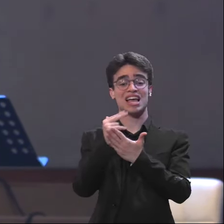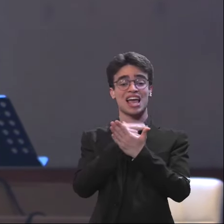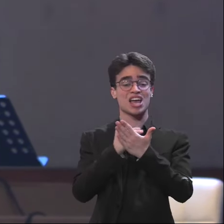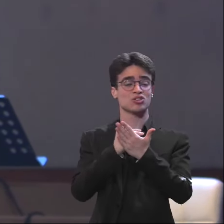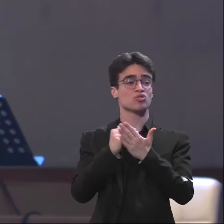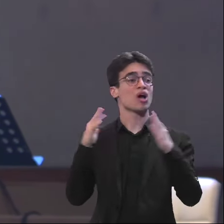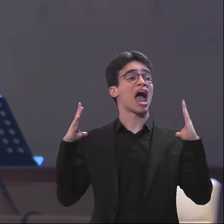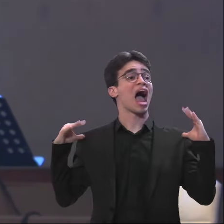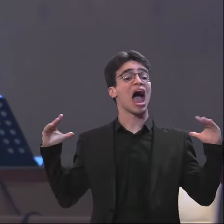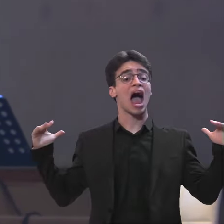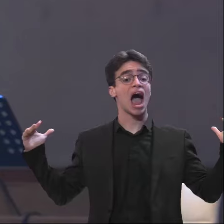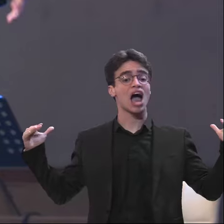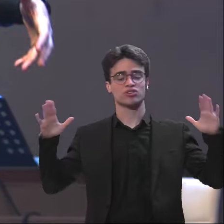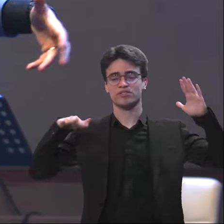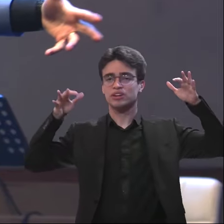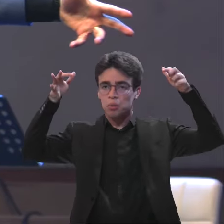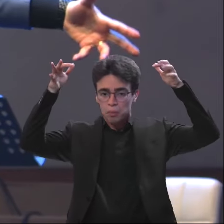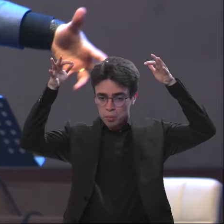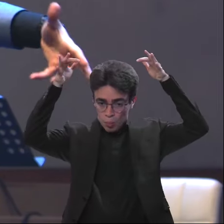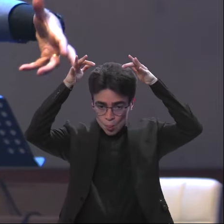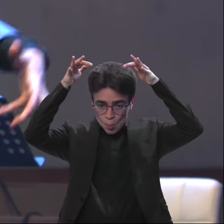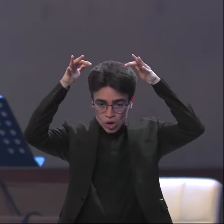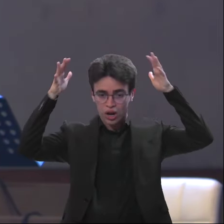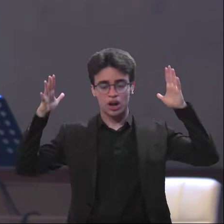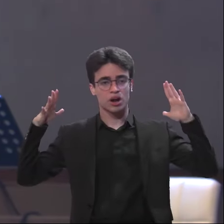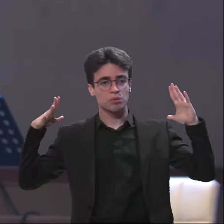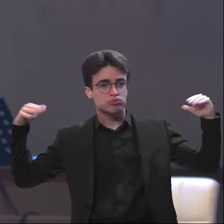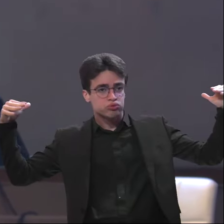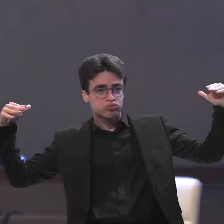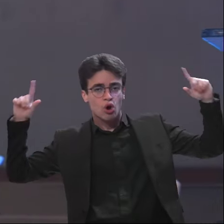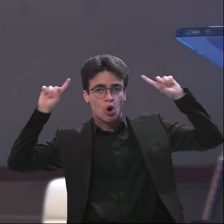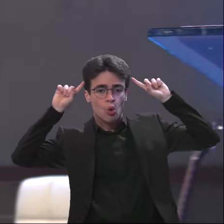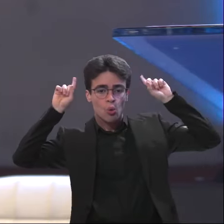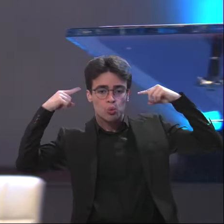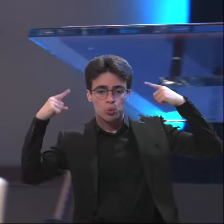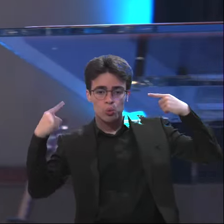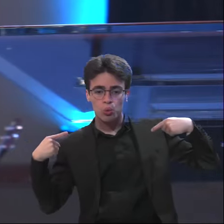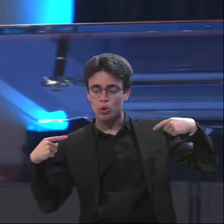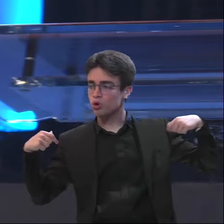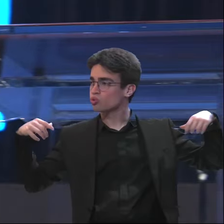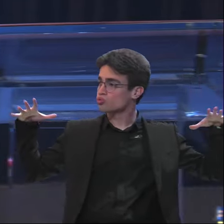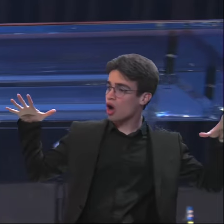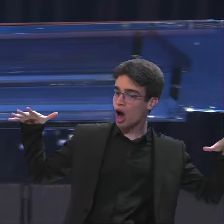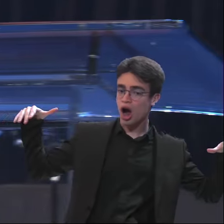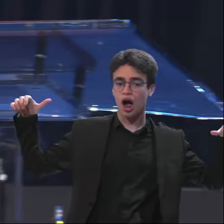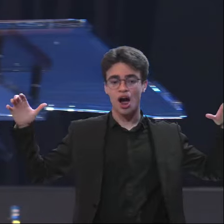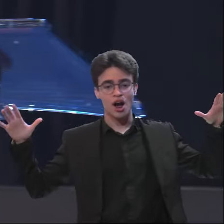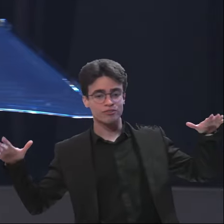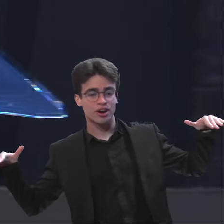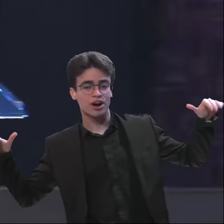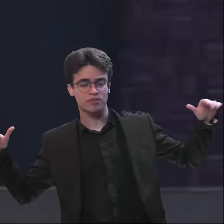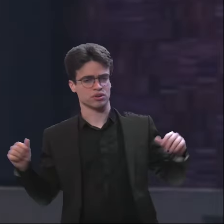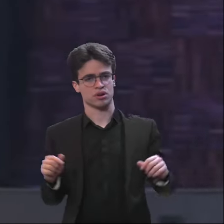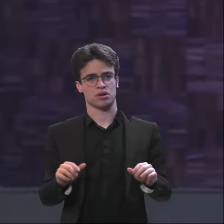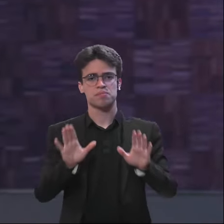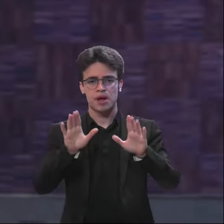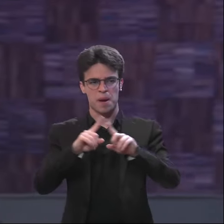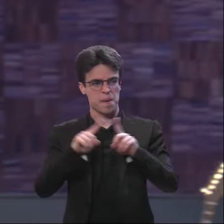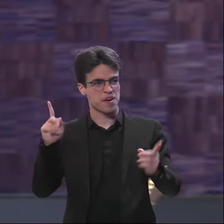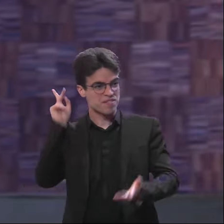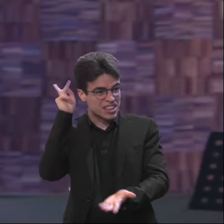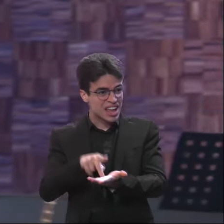auréola, aquele cabelinho enroladinho, aquela coisa. Mas os anjos são guerreiros de